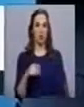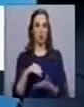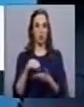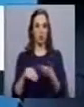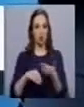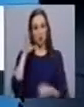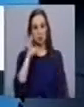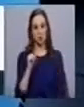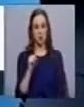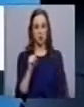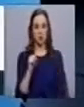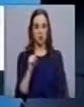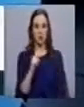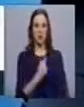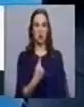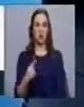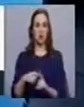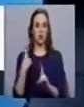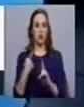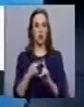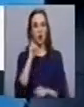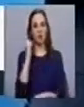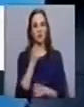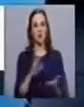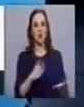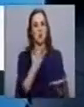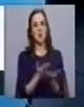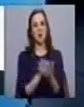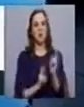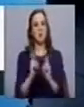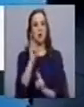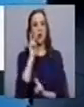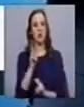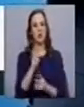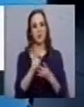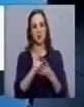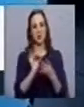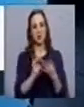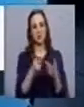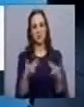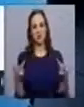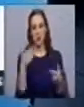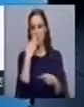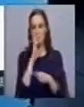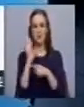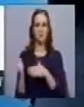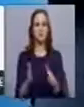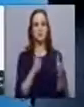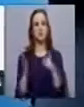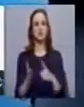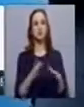Governo, em que cada ano seria revista a proposta de aumento, tendo em conta diversos fatores, nomeadamente produtividade, crescimento